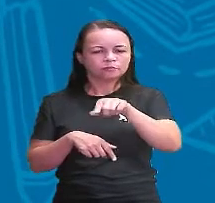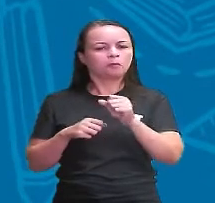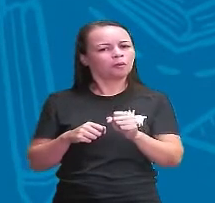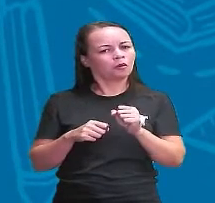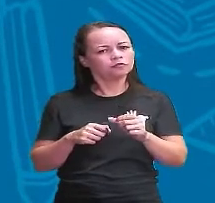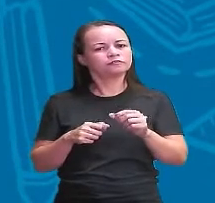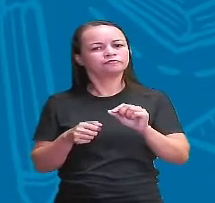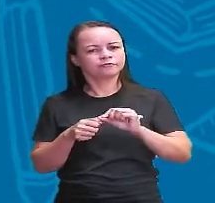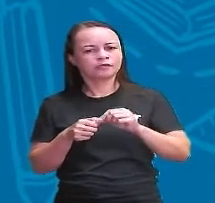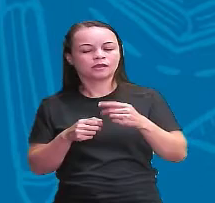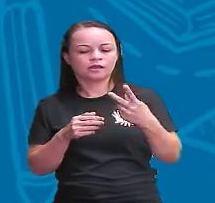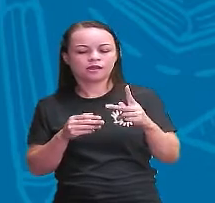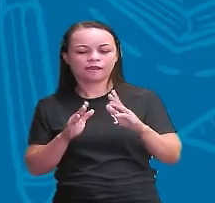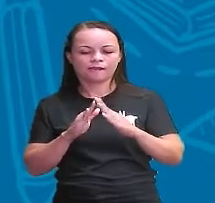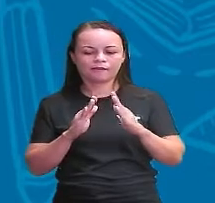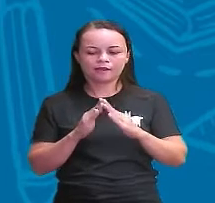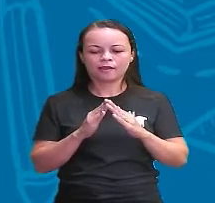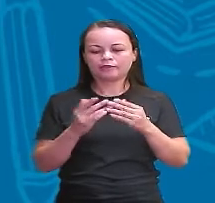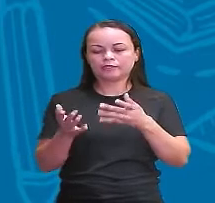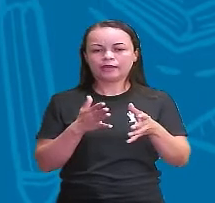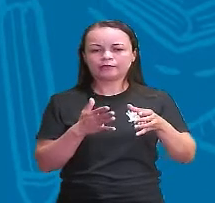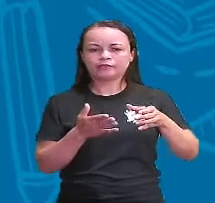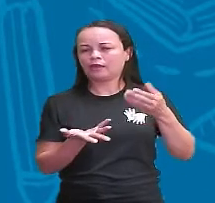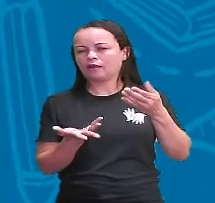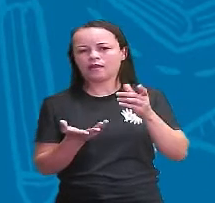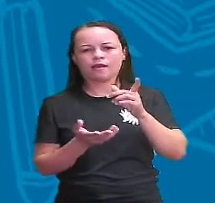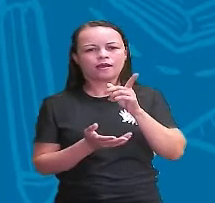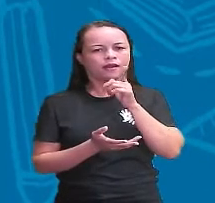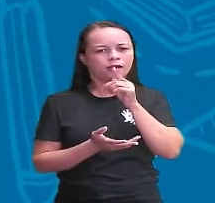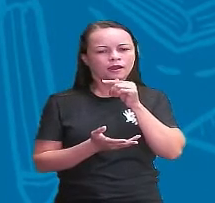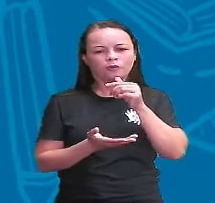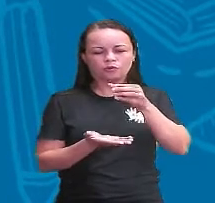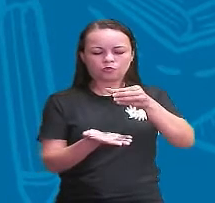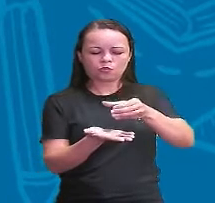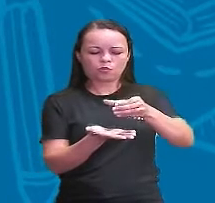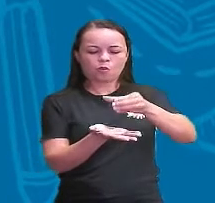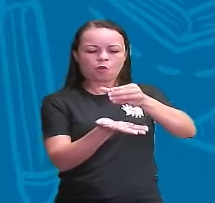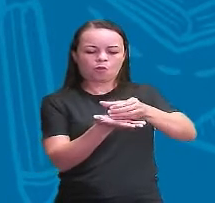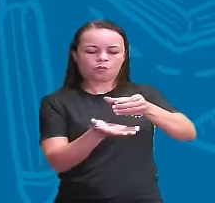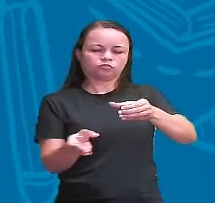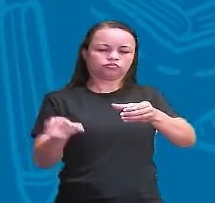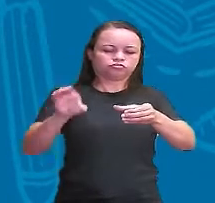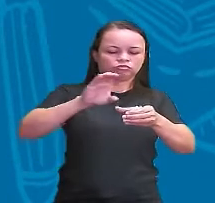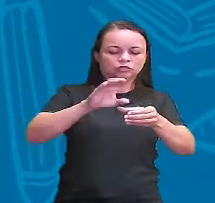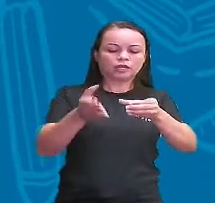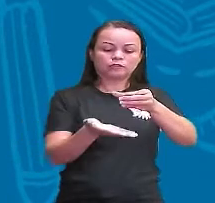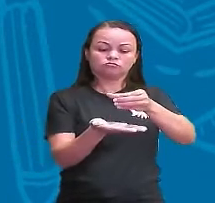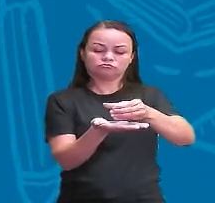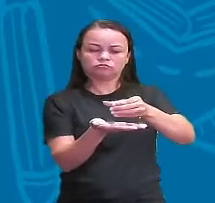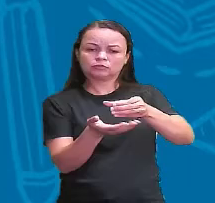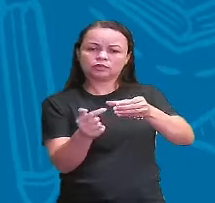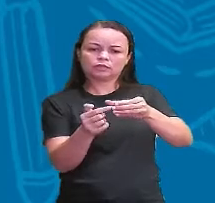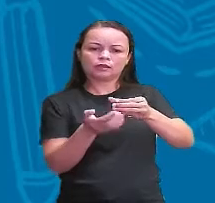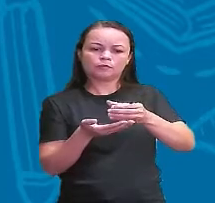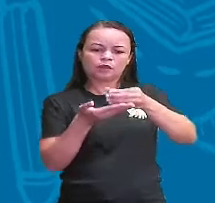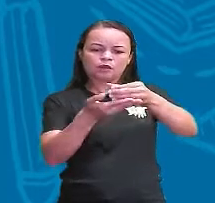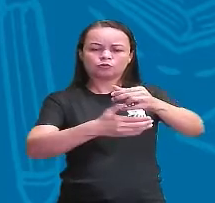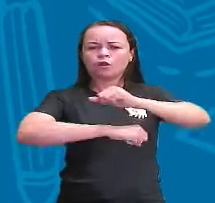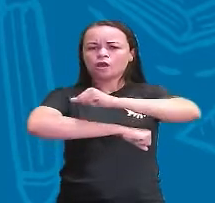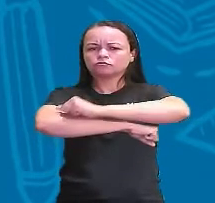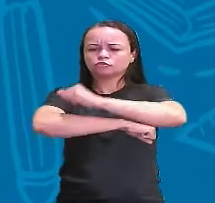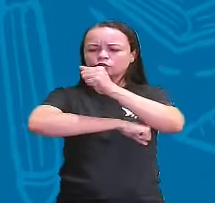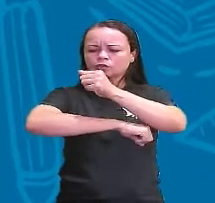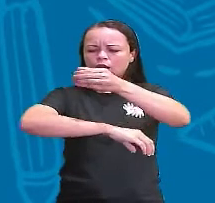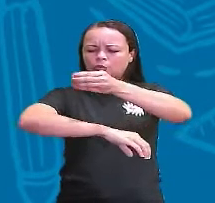com água, colocar lá na superfície de uma janela, numa área que incida sol ao longo do dia. Você coloca